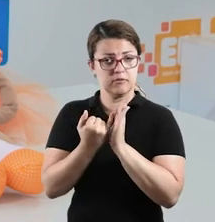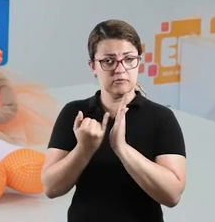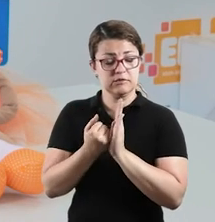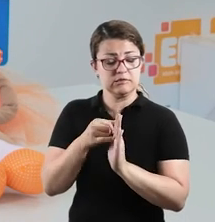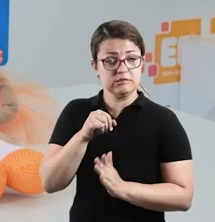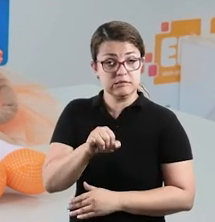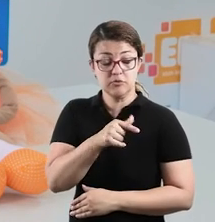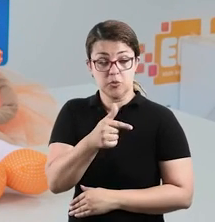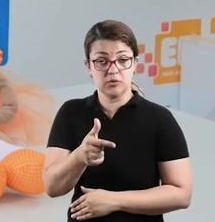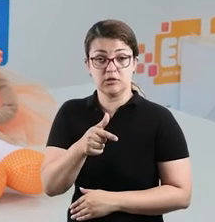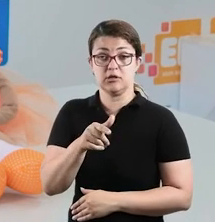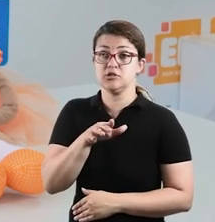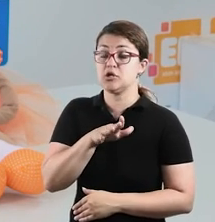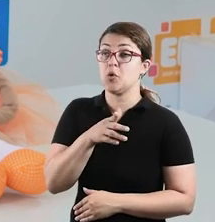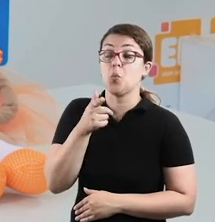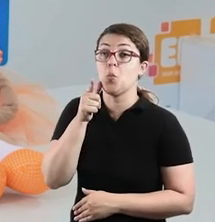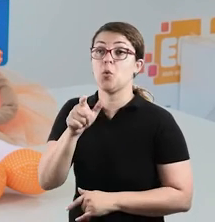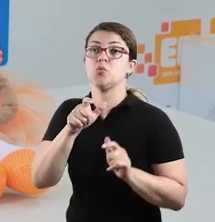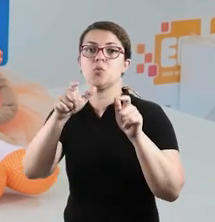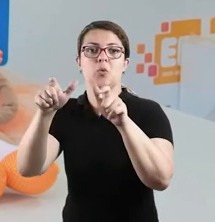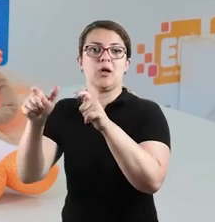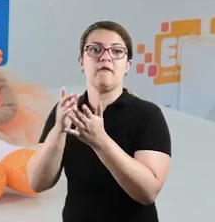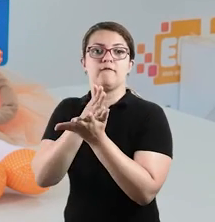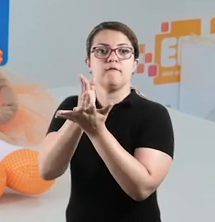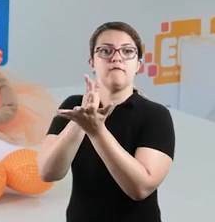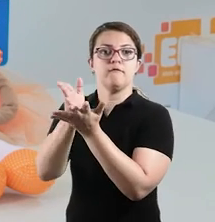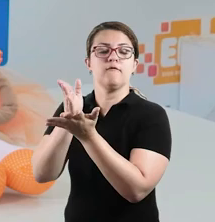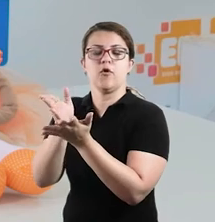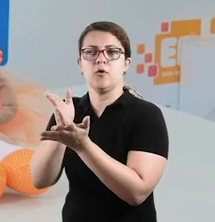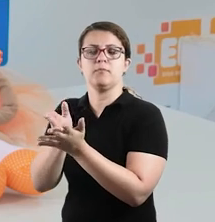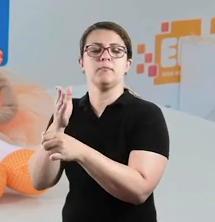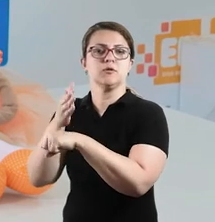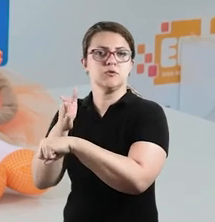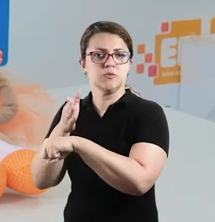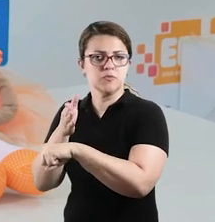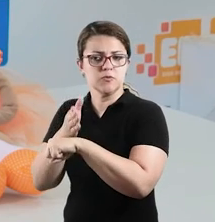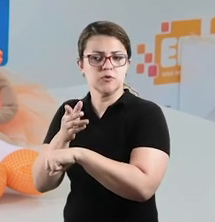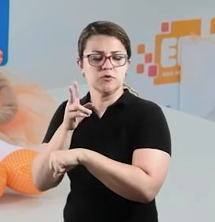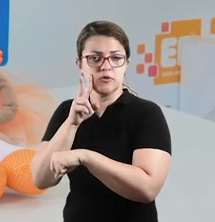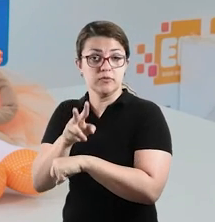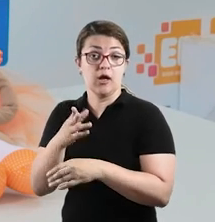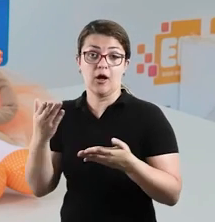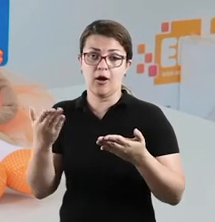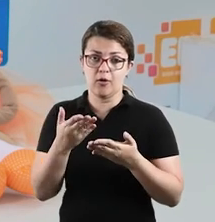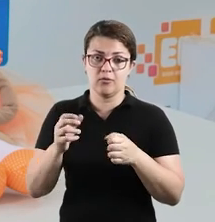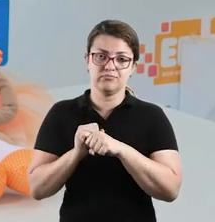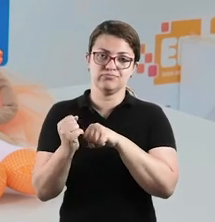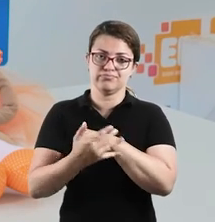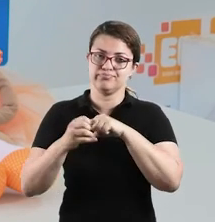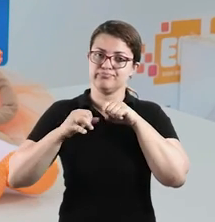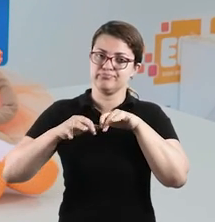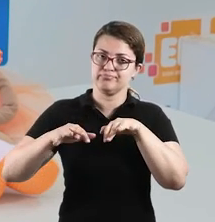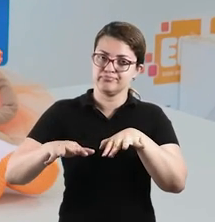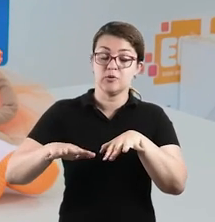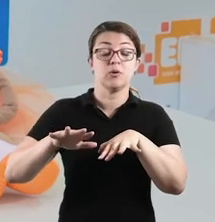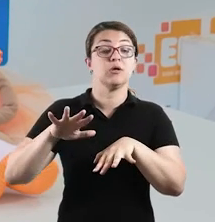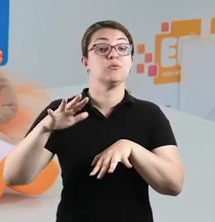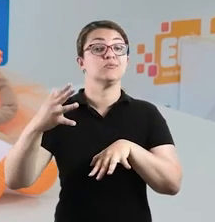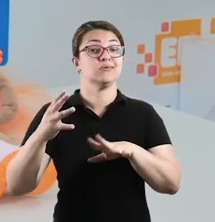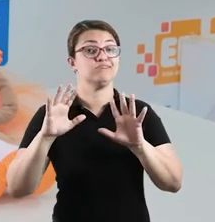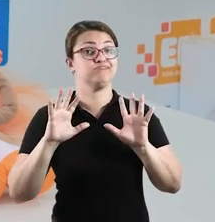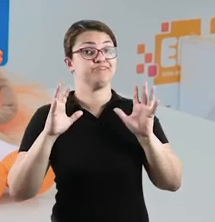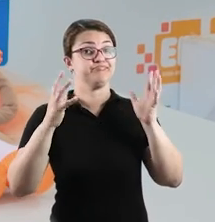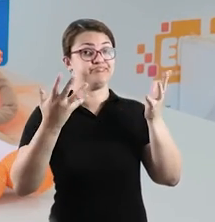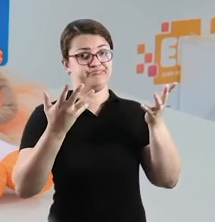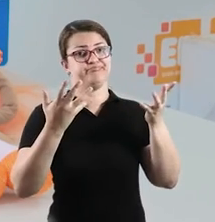você já foi em alguma, conhece? Nesse momento, estamos em pandemia, então essas festas tradicionais, grandes, não estão